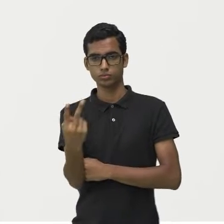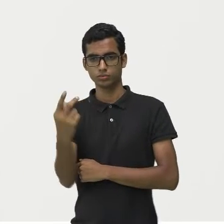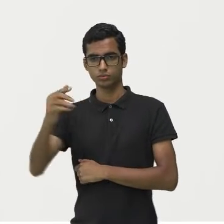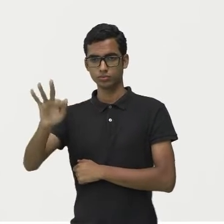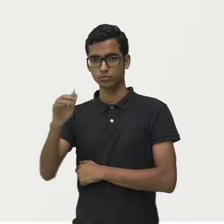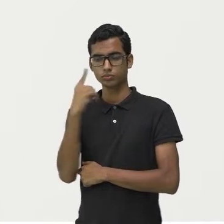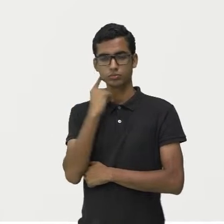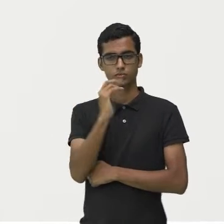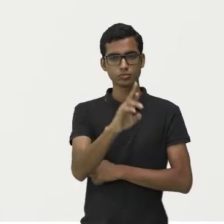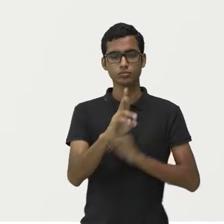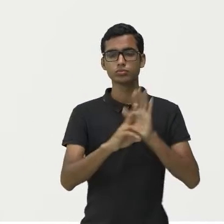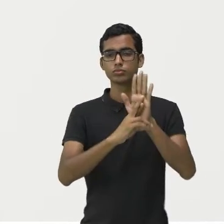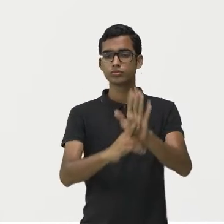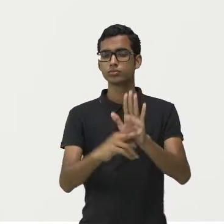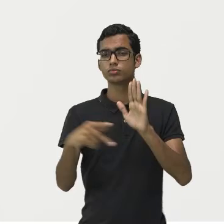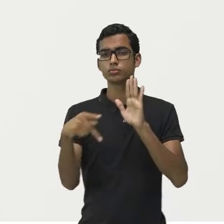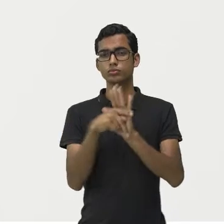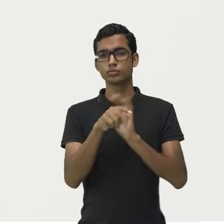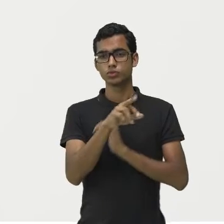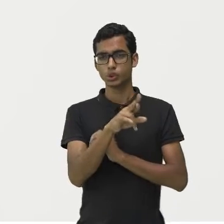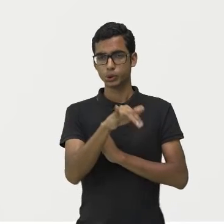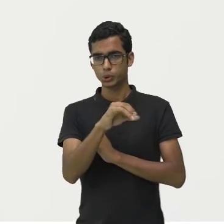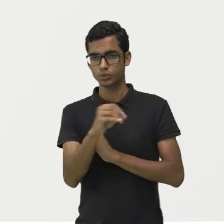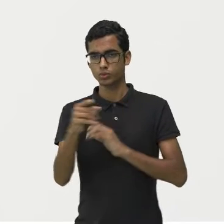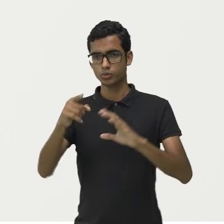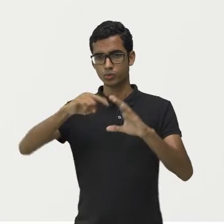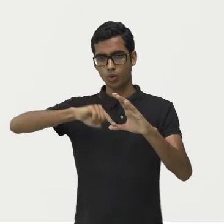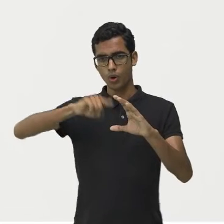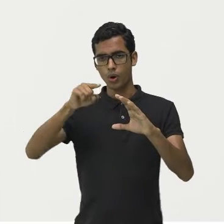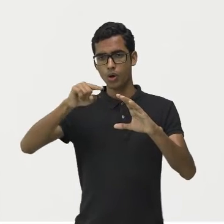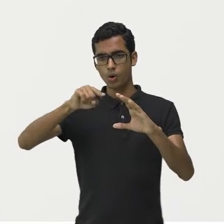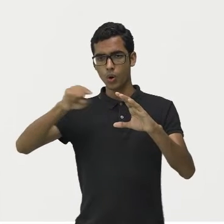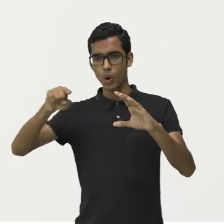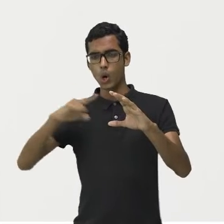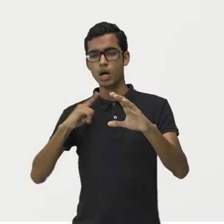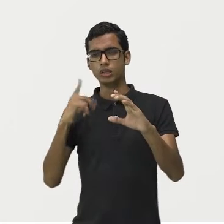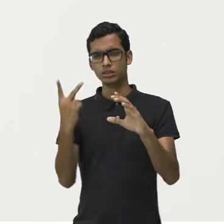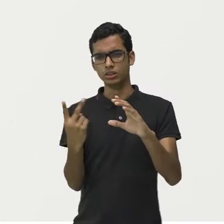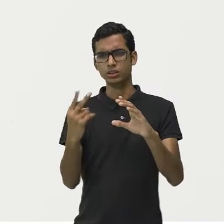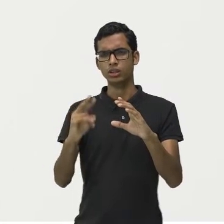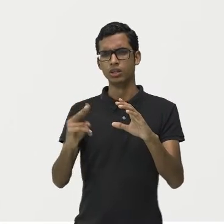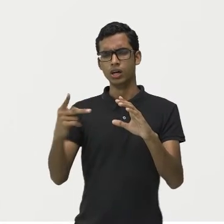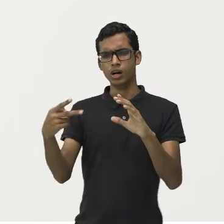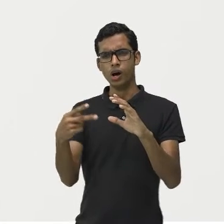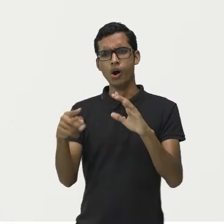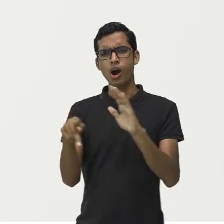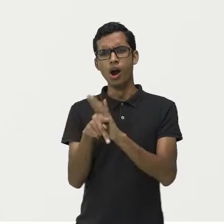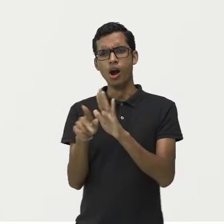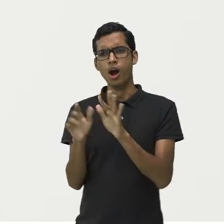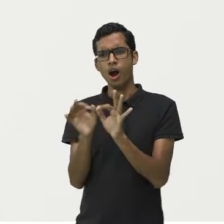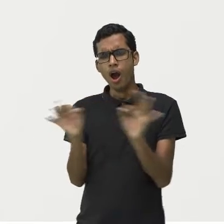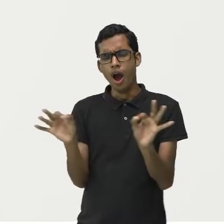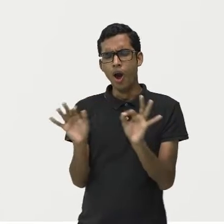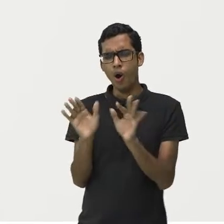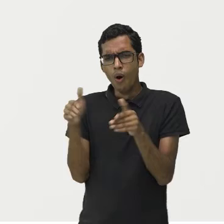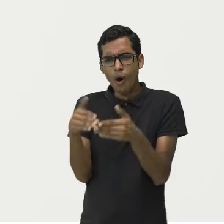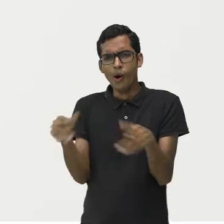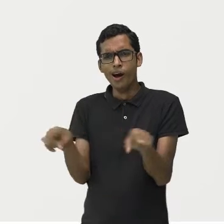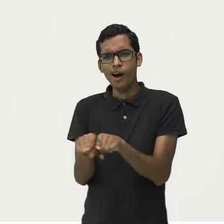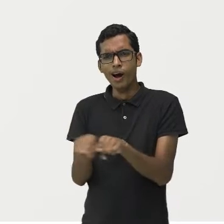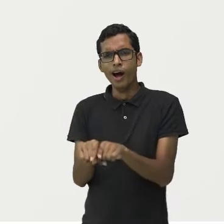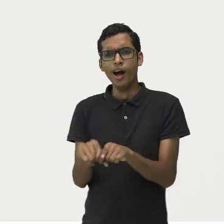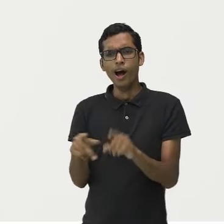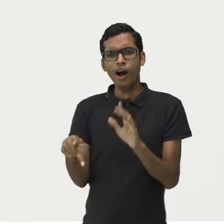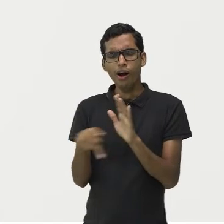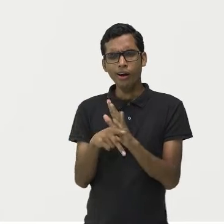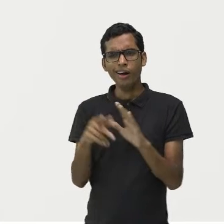de curvatura, ele vale 2 vezes a distância focal. Porque esses pontos aqui, ó, o vértice, o foco